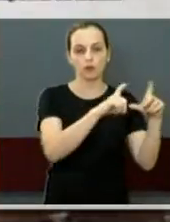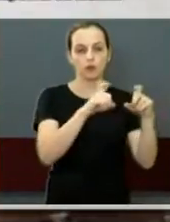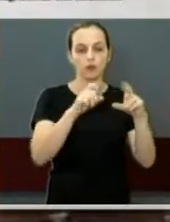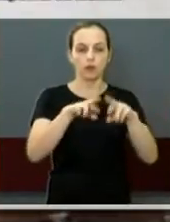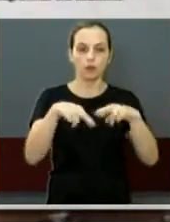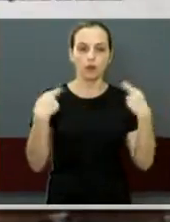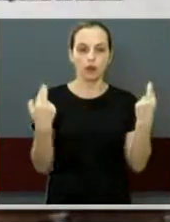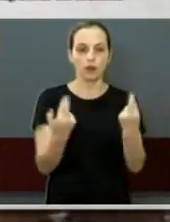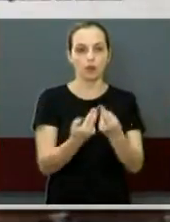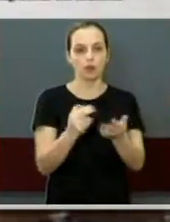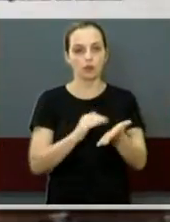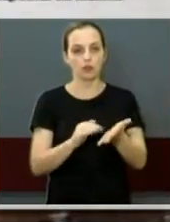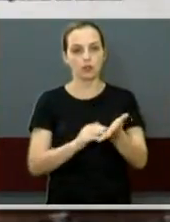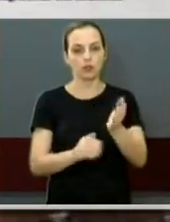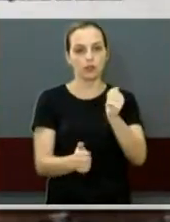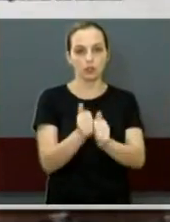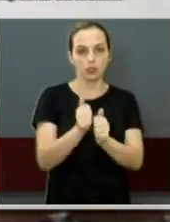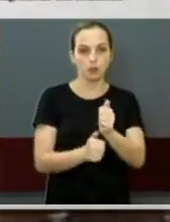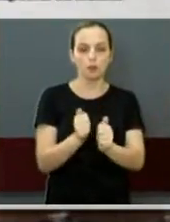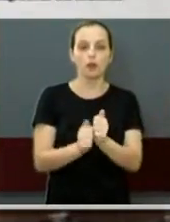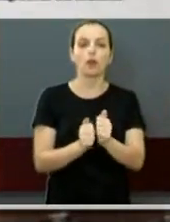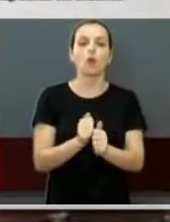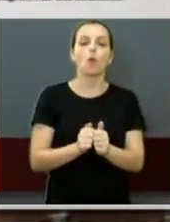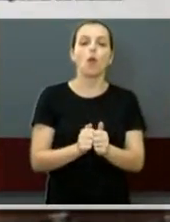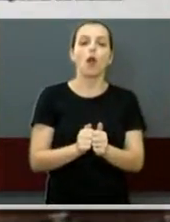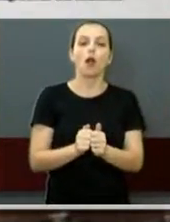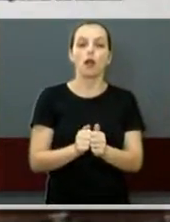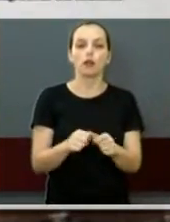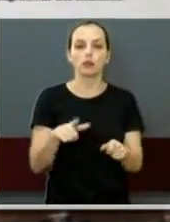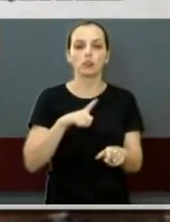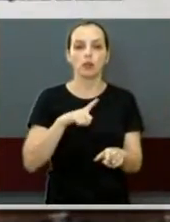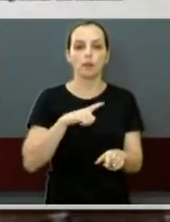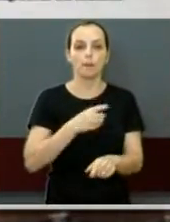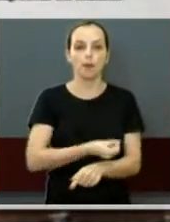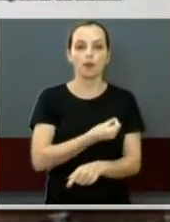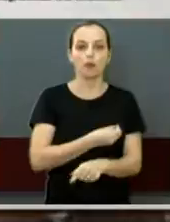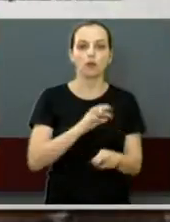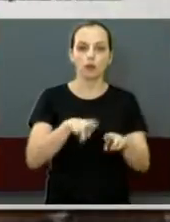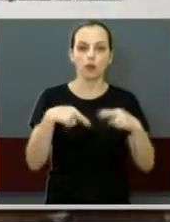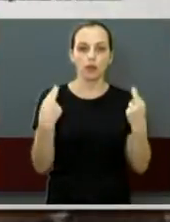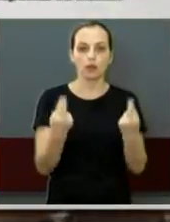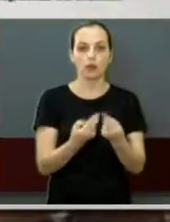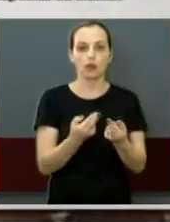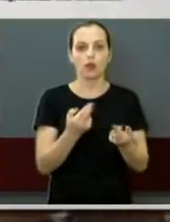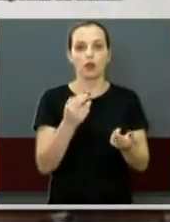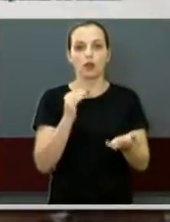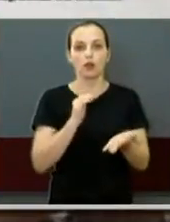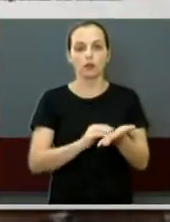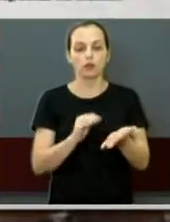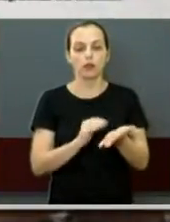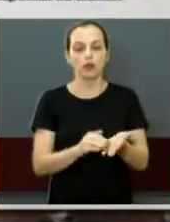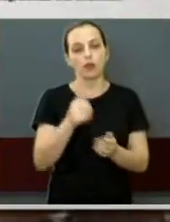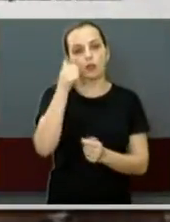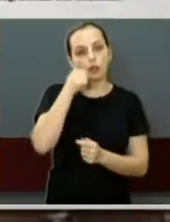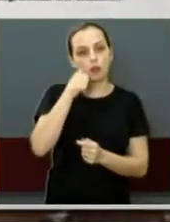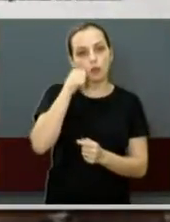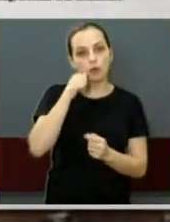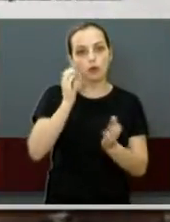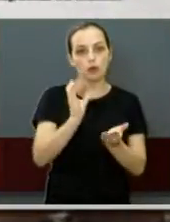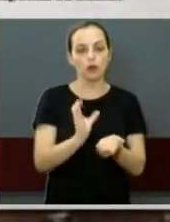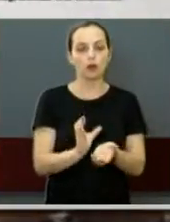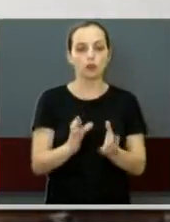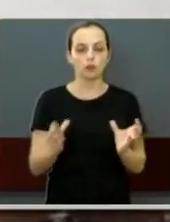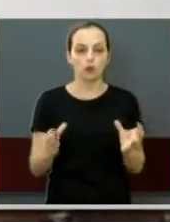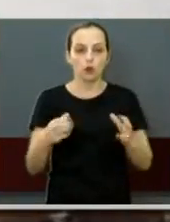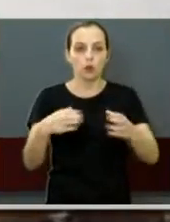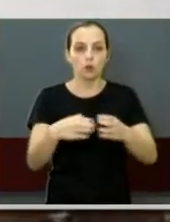estive na Secretaria de Esportes com o vereador Roger Mendes, também reunião da Procuradoria Especial da Mulher e reunião da Comissão de Legislação